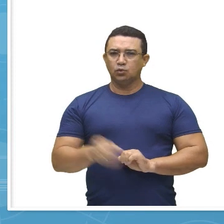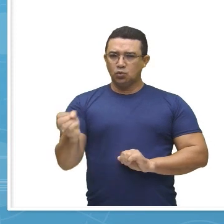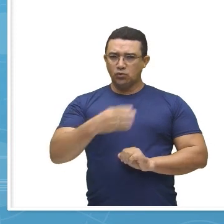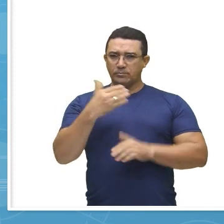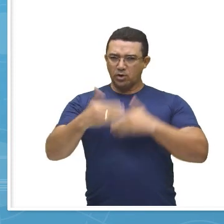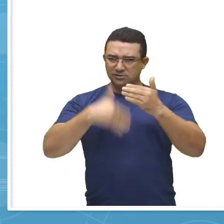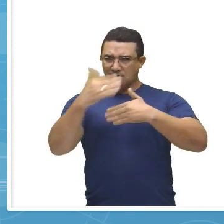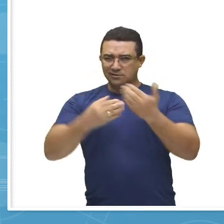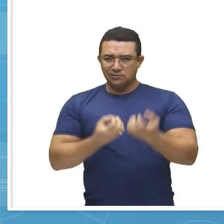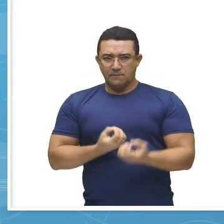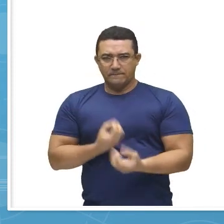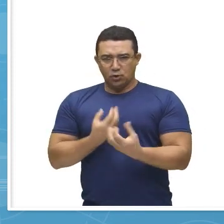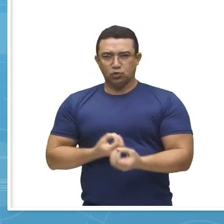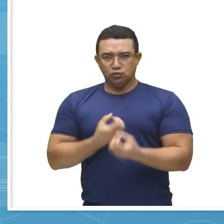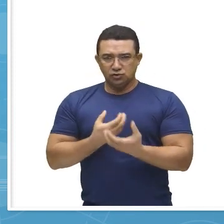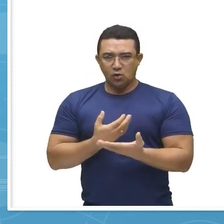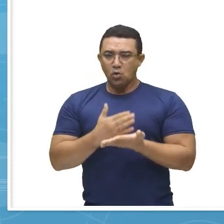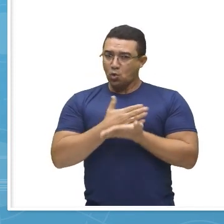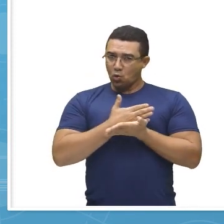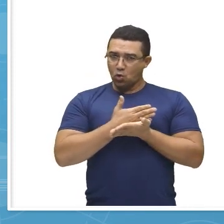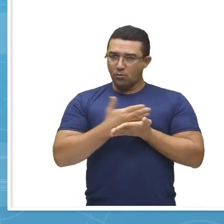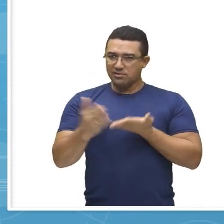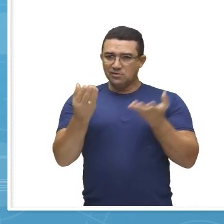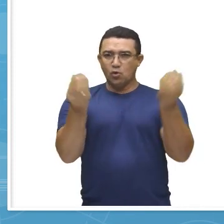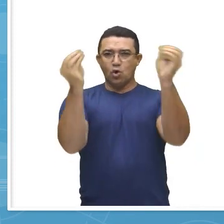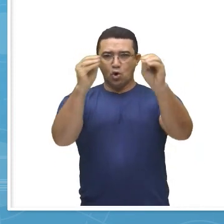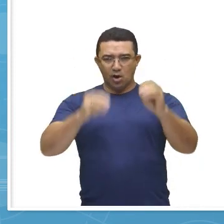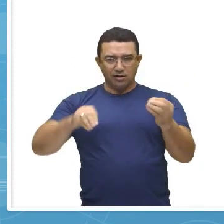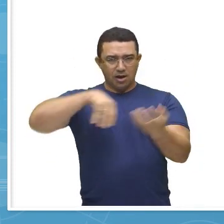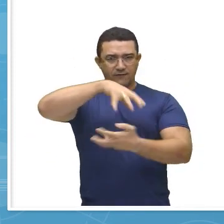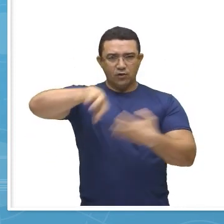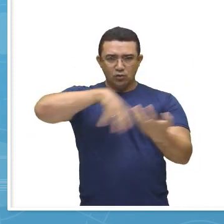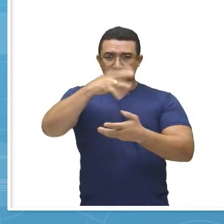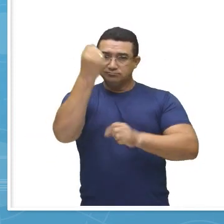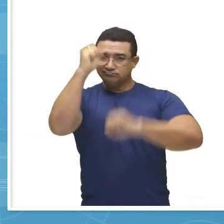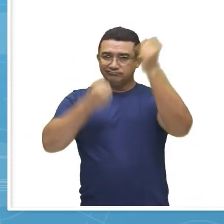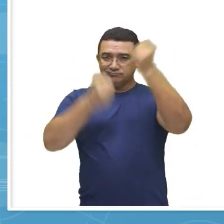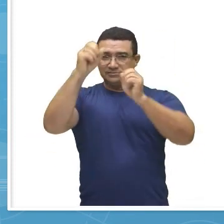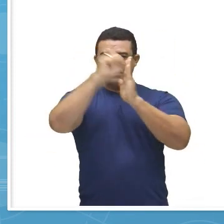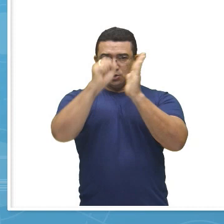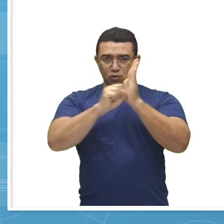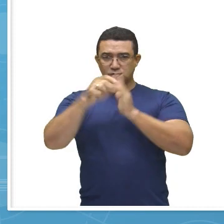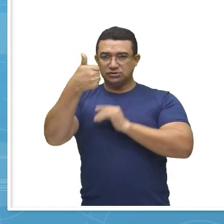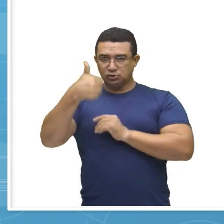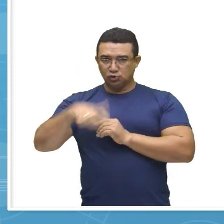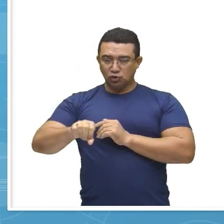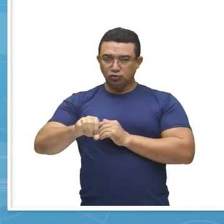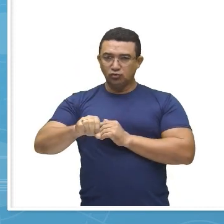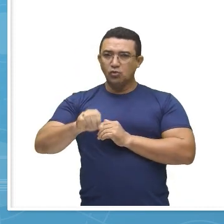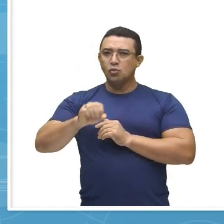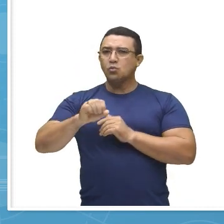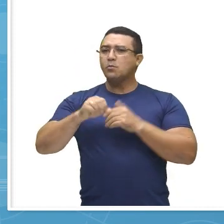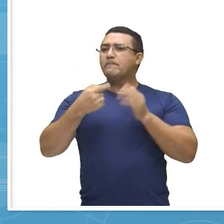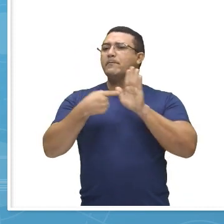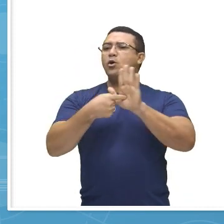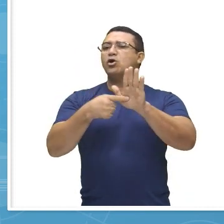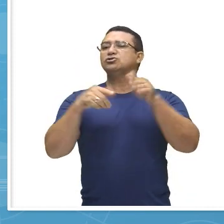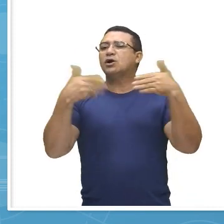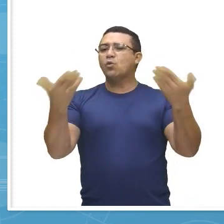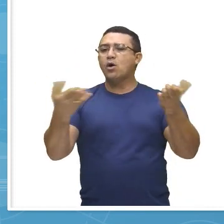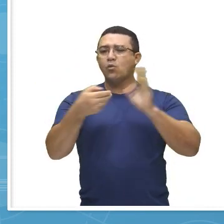processo de produção introduzido com a Revolução Industrial no século XVIII caracterizou-se